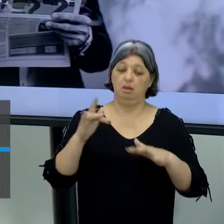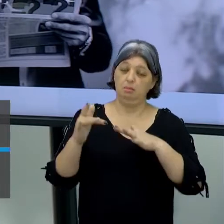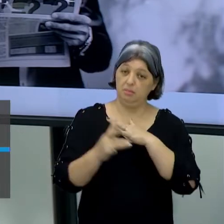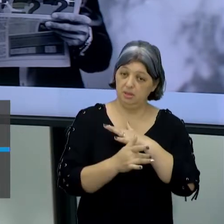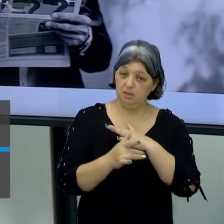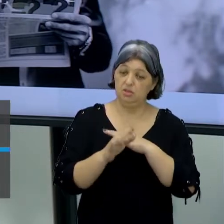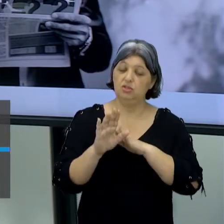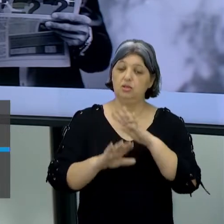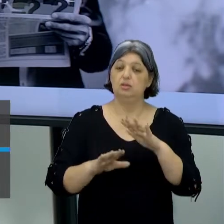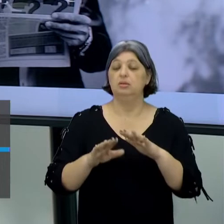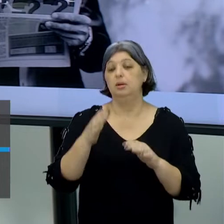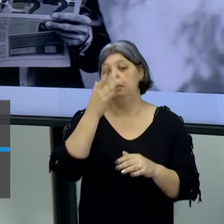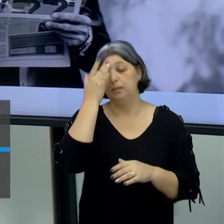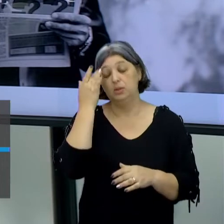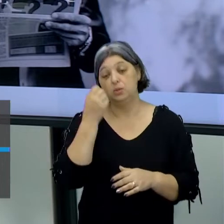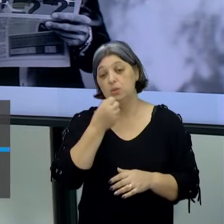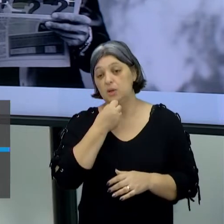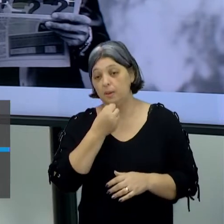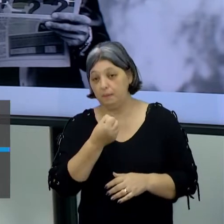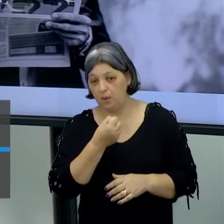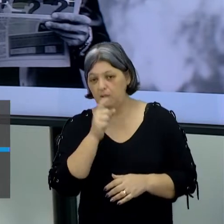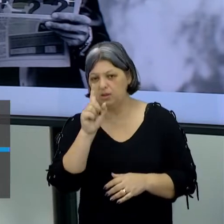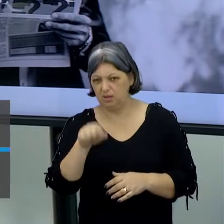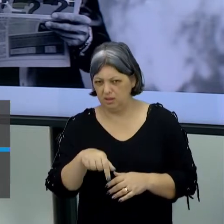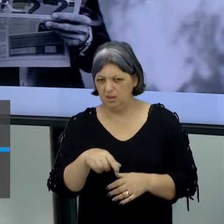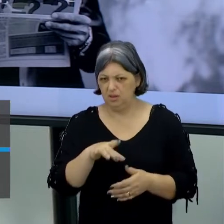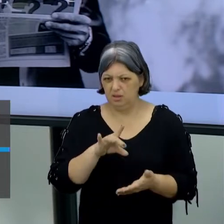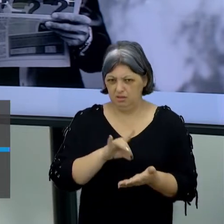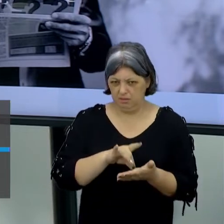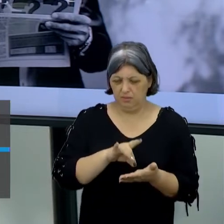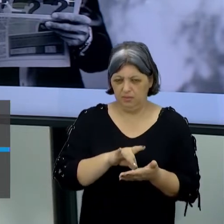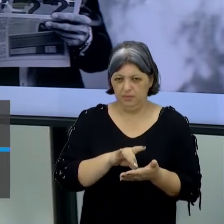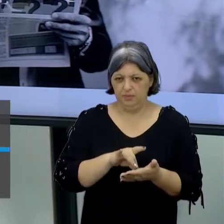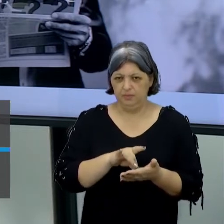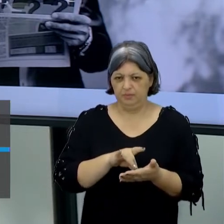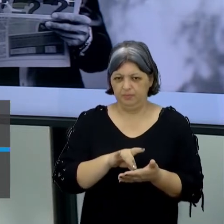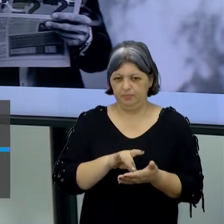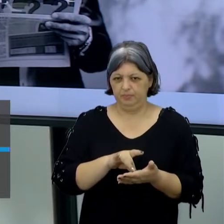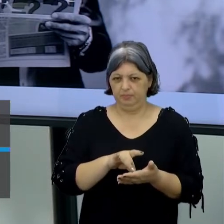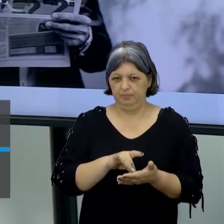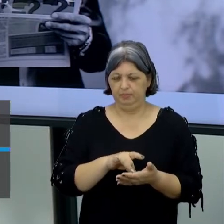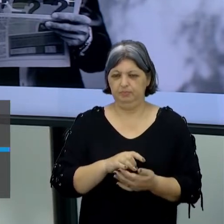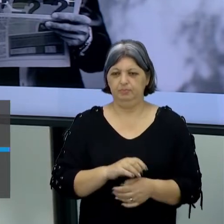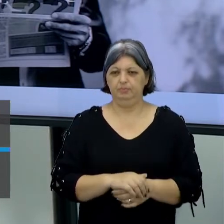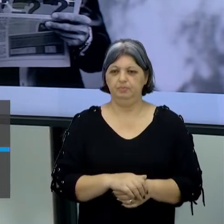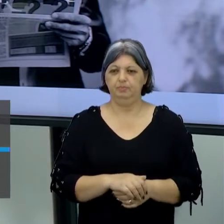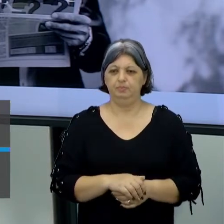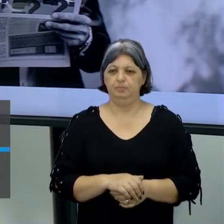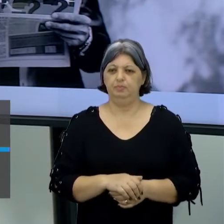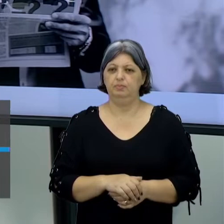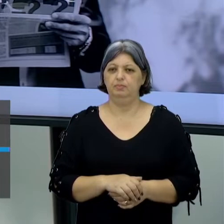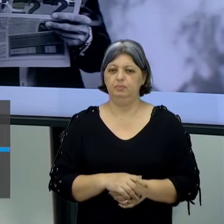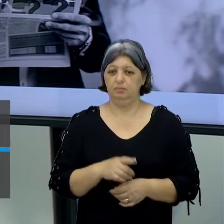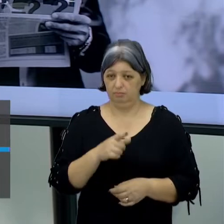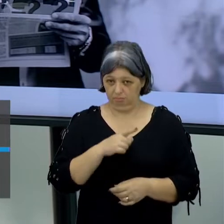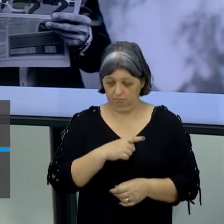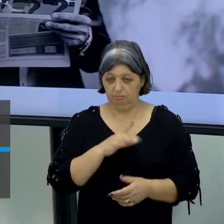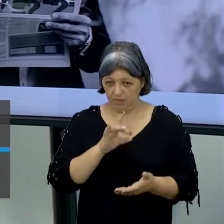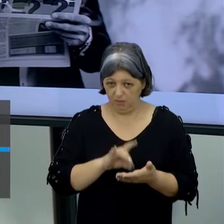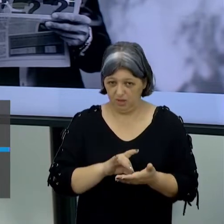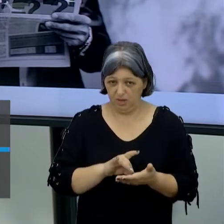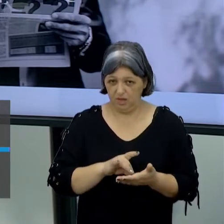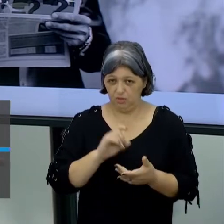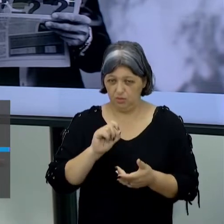algum repórter de confiança, jornalista de confiança, que eu sei que tem credibilidade, está falando a respeito,